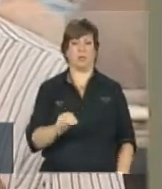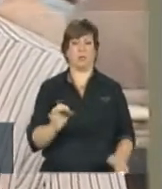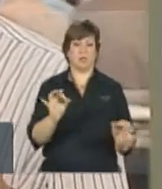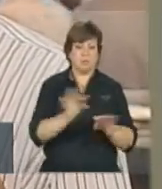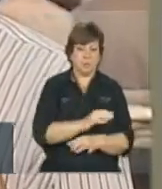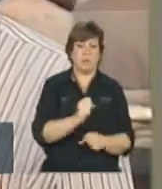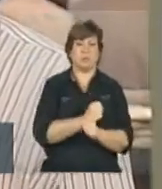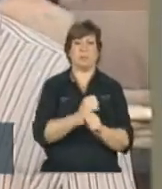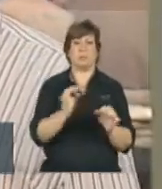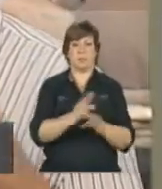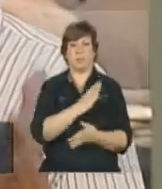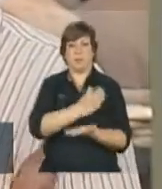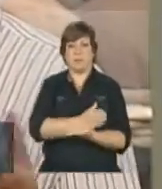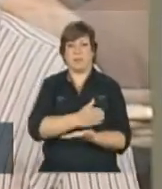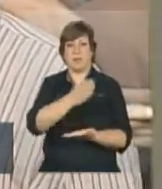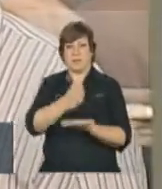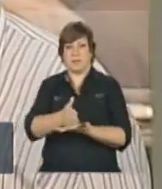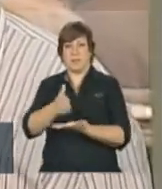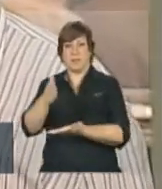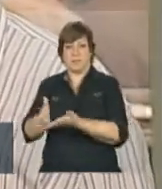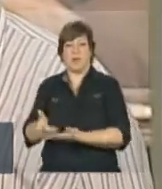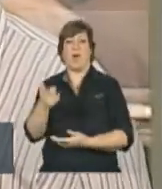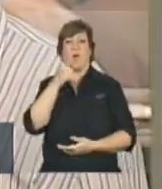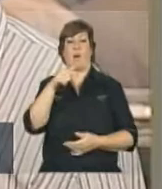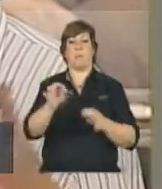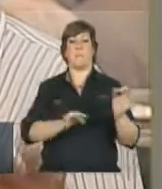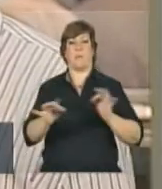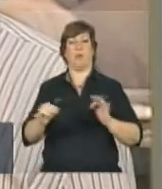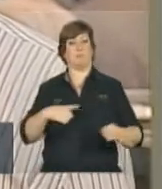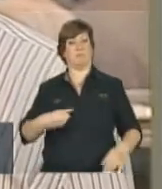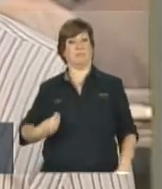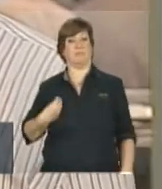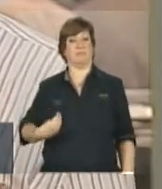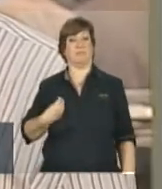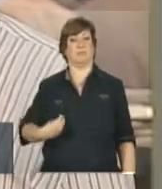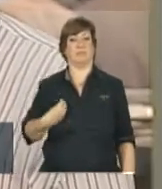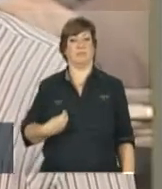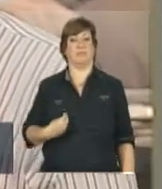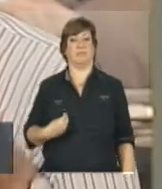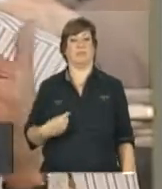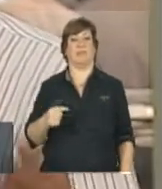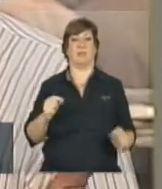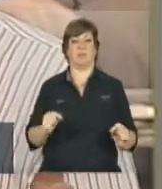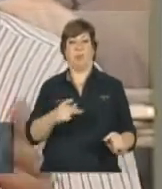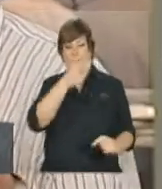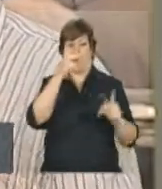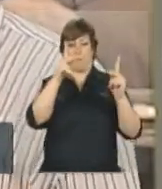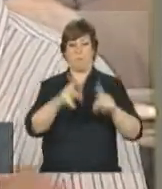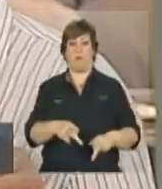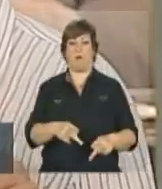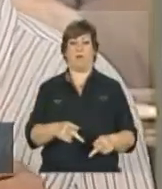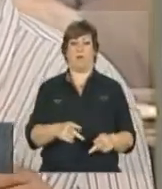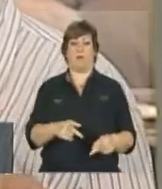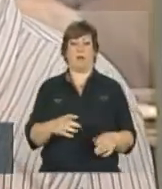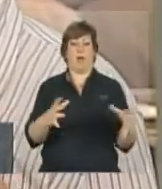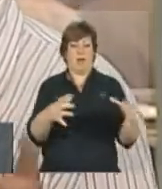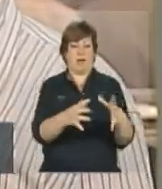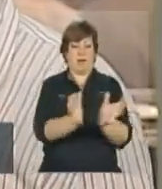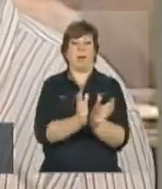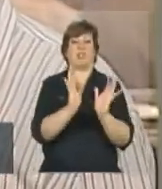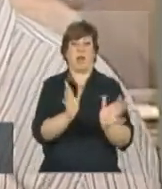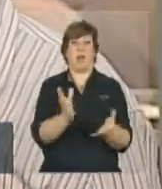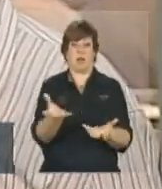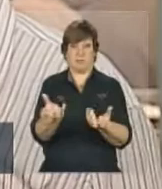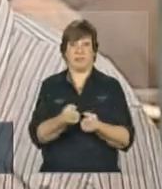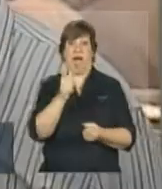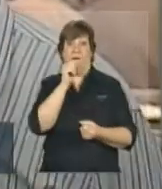uma dessas metas, ela já significa que o projeto tem funcionalidade, ou seja, a população de uma determinada região já vai